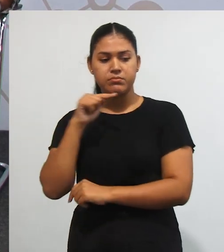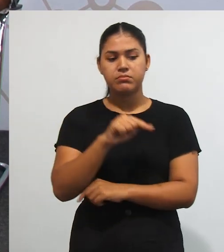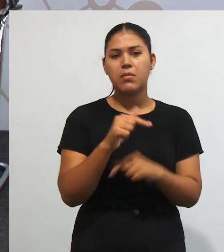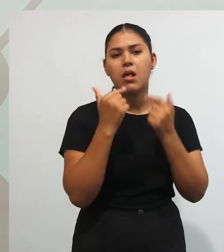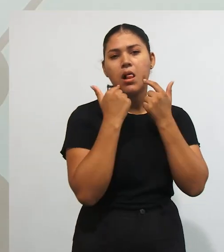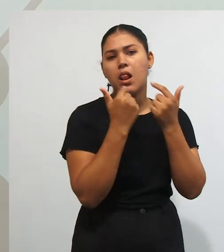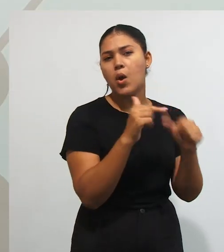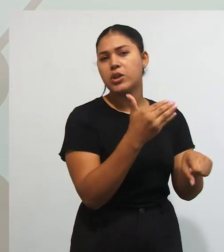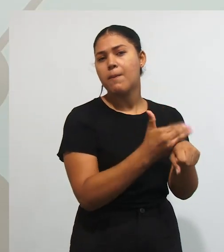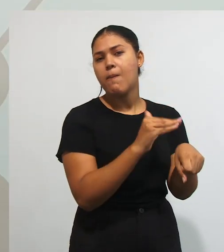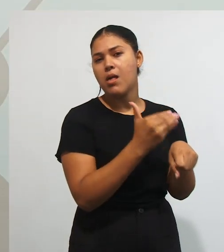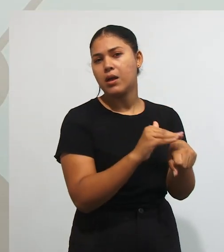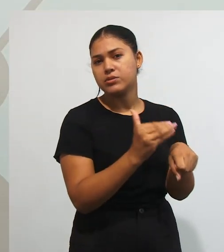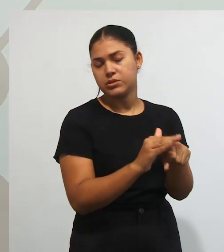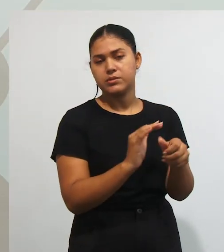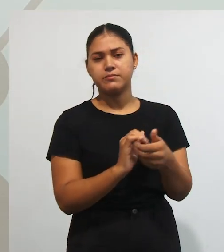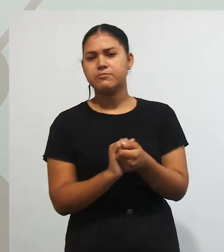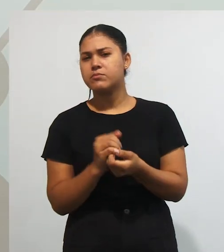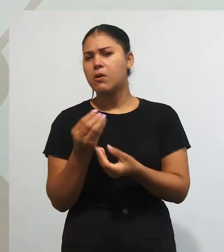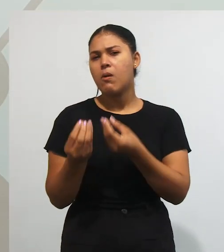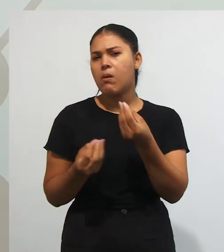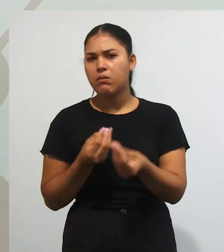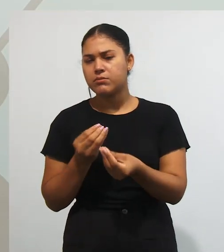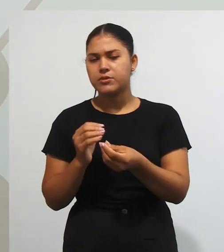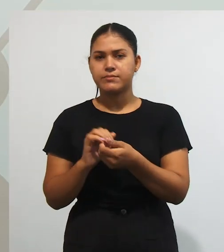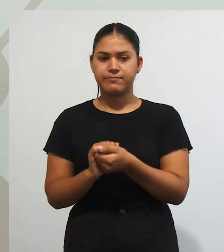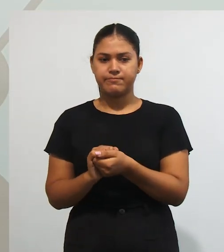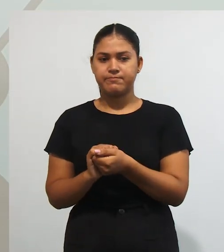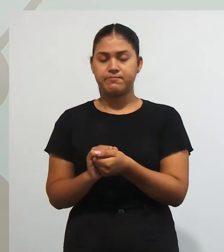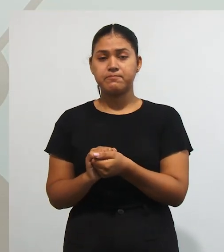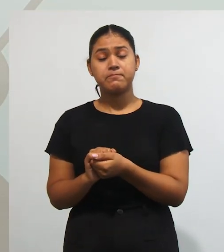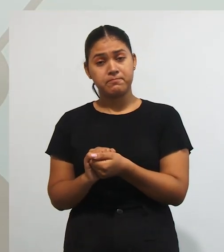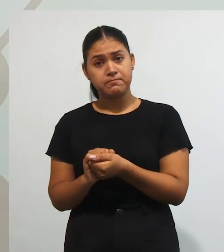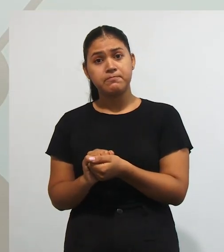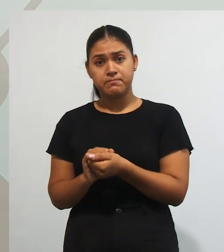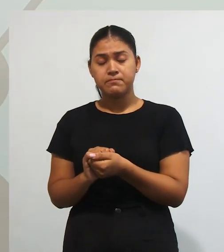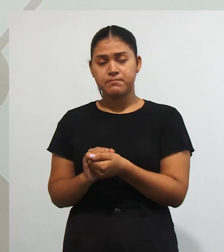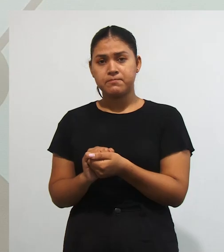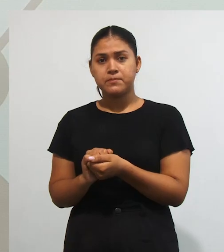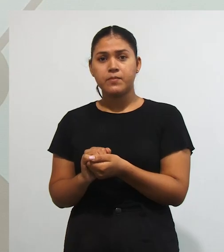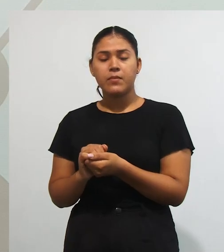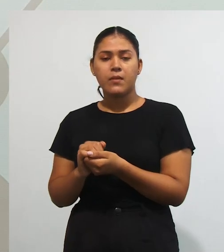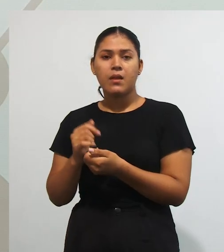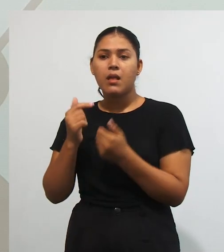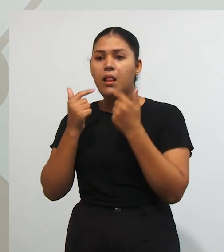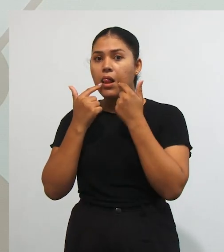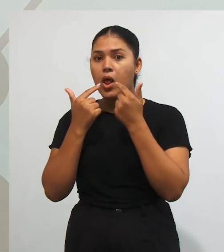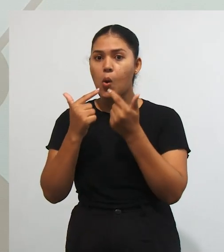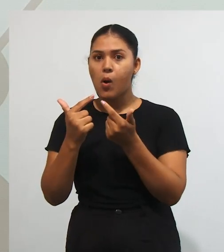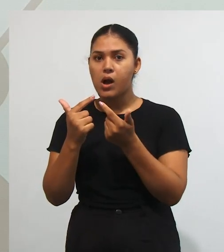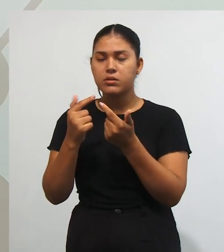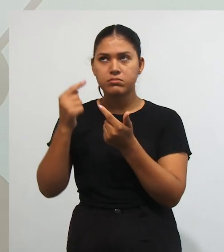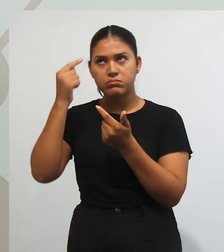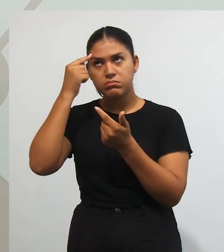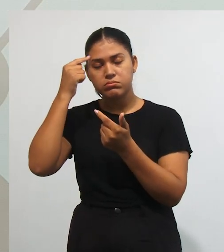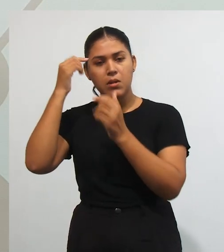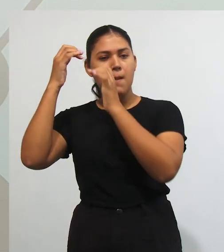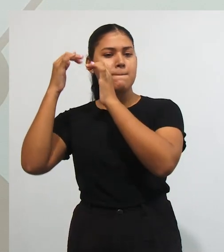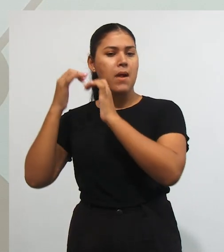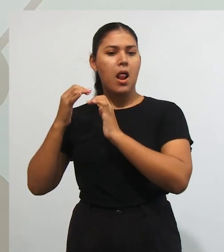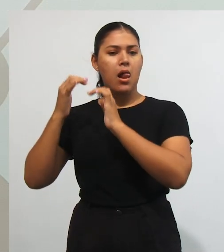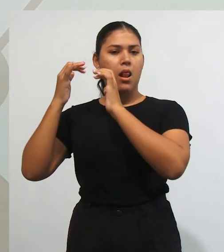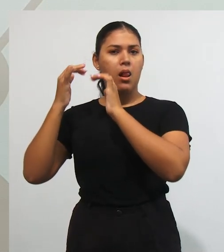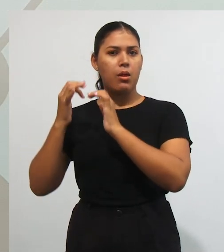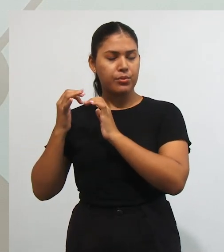É interessante voltar à concepção da linguagem como expressão do pensamento, né?